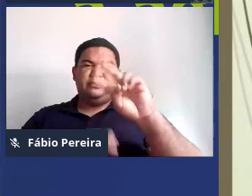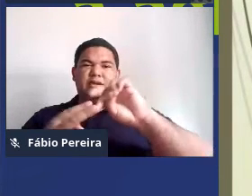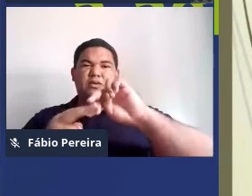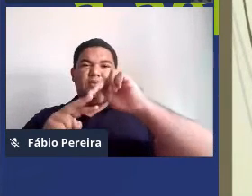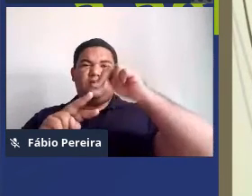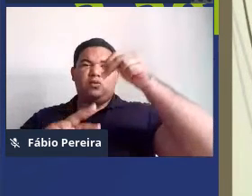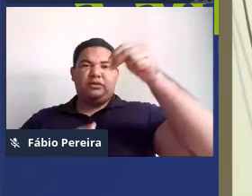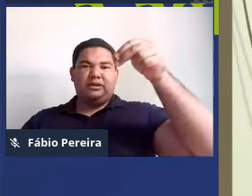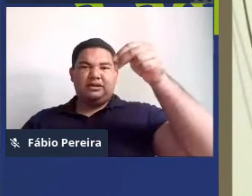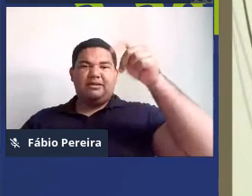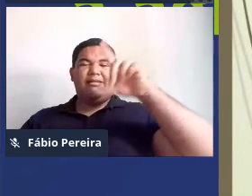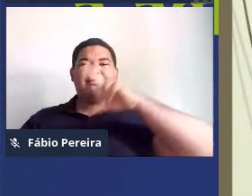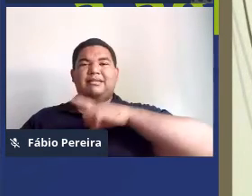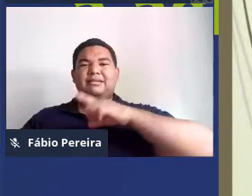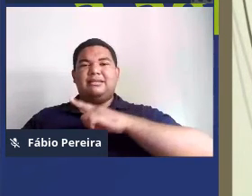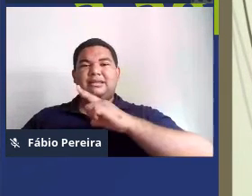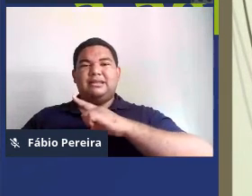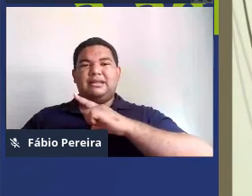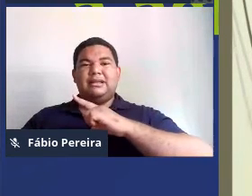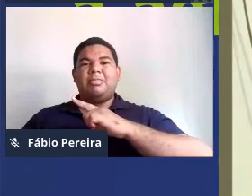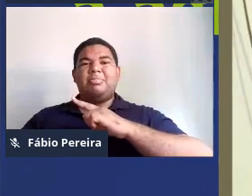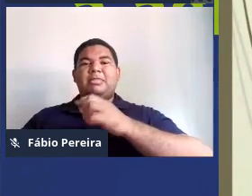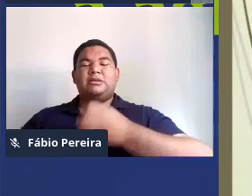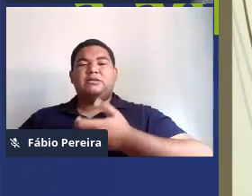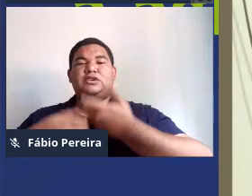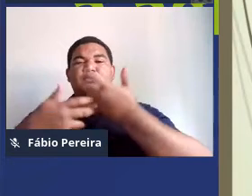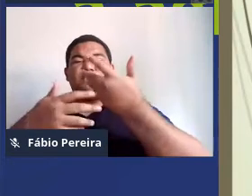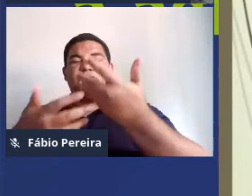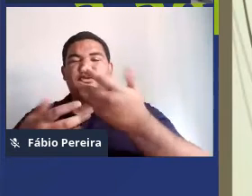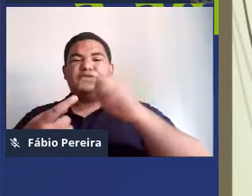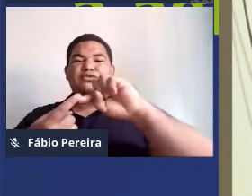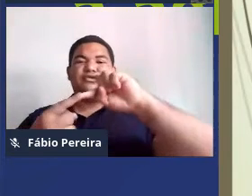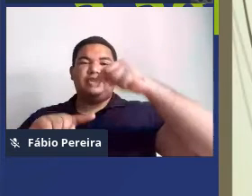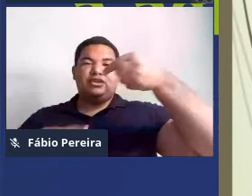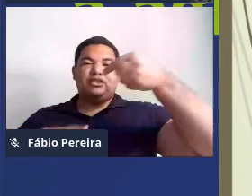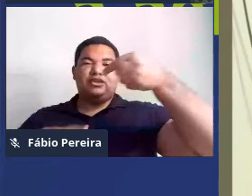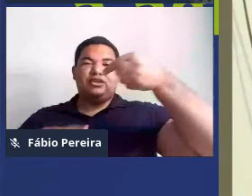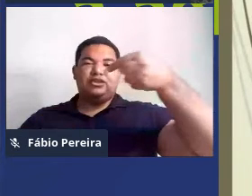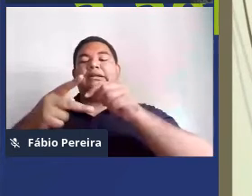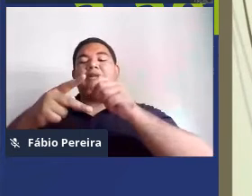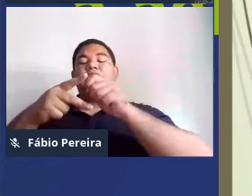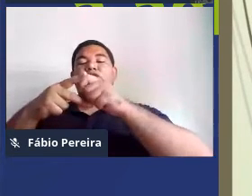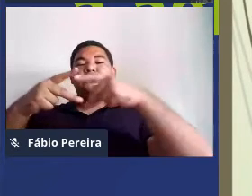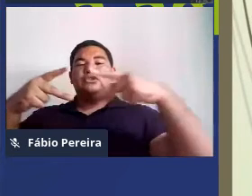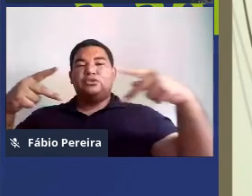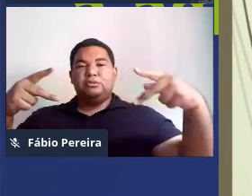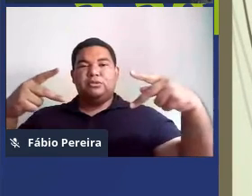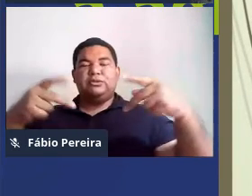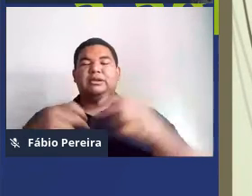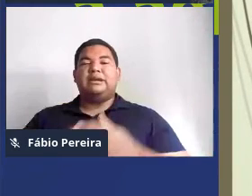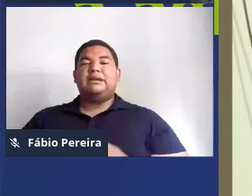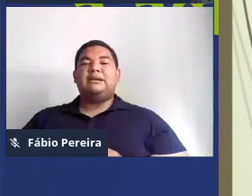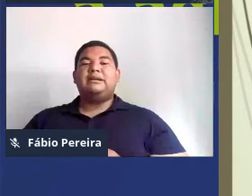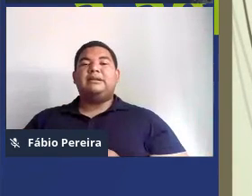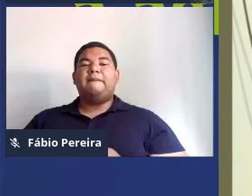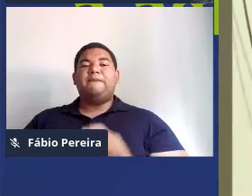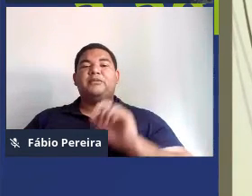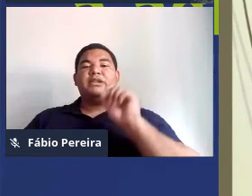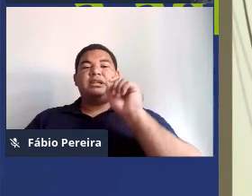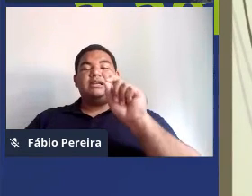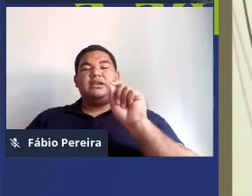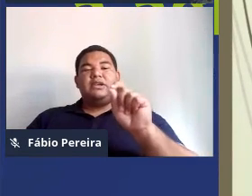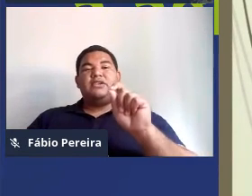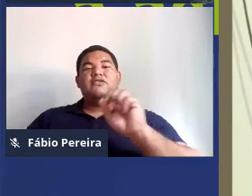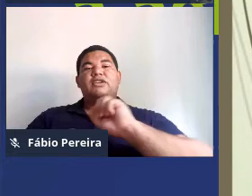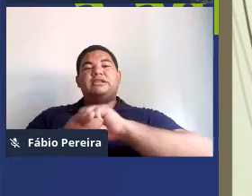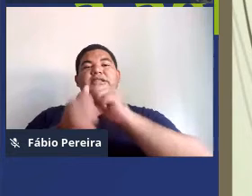ações de expressão de RNA e de proteínas para resolver o problema daquele animal